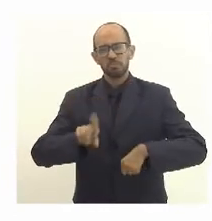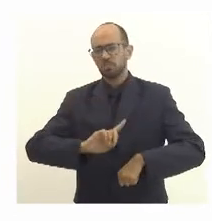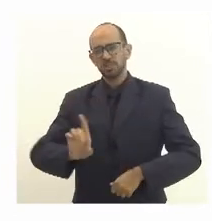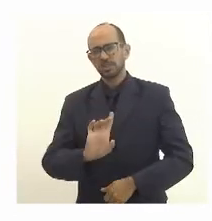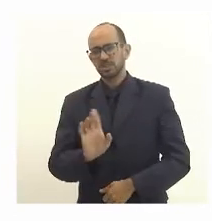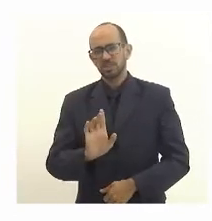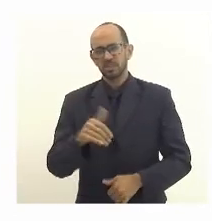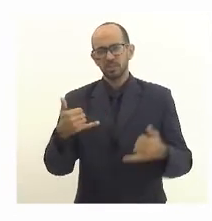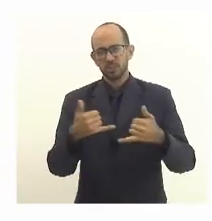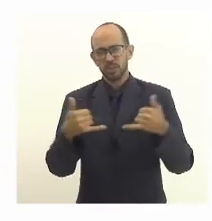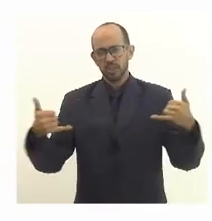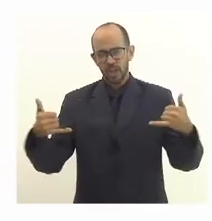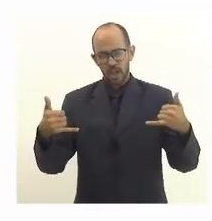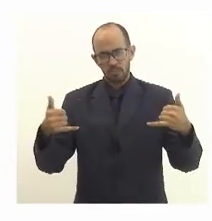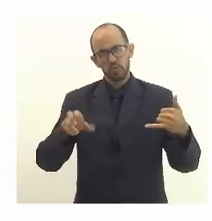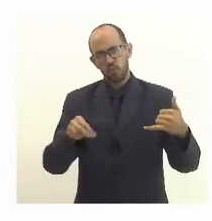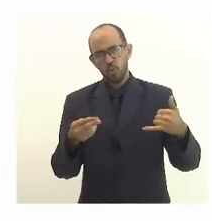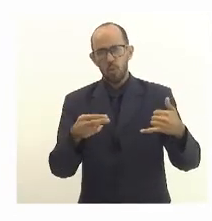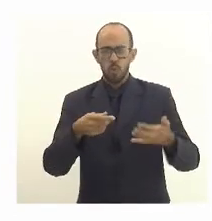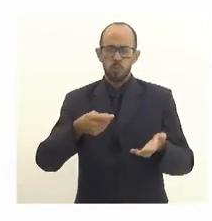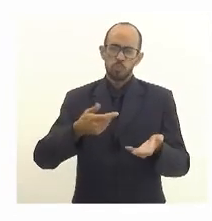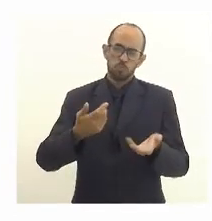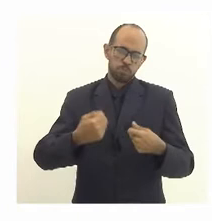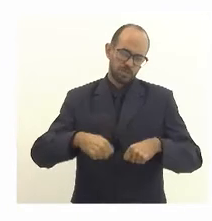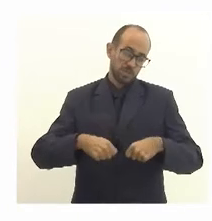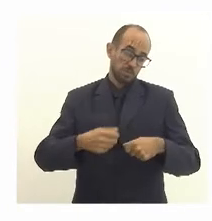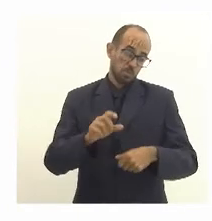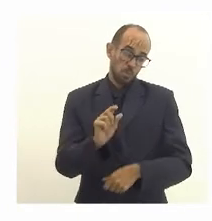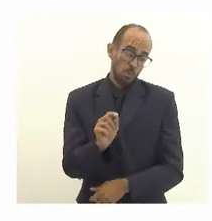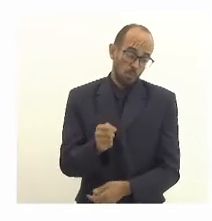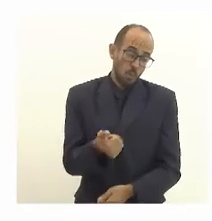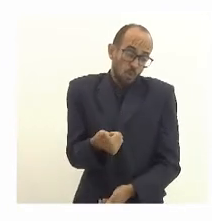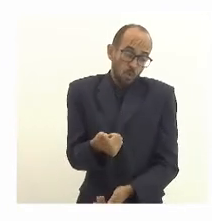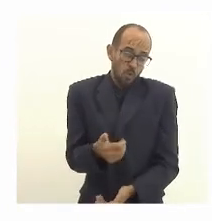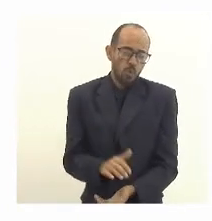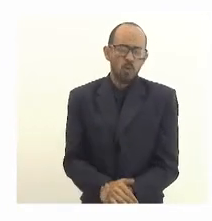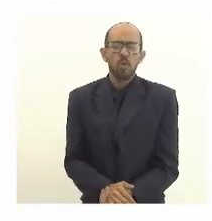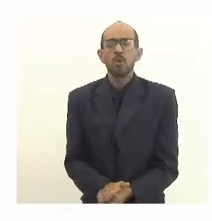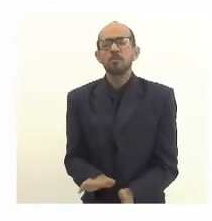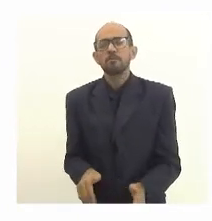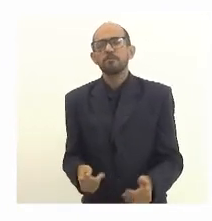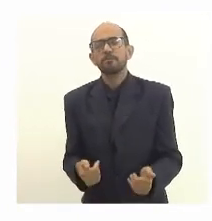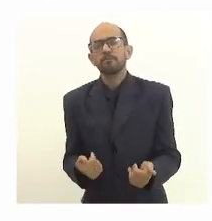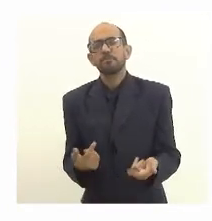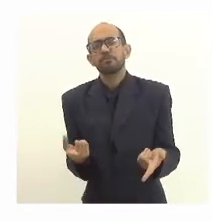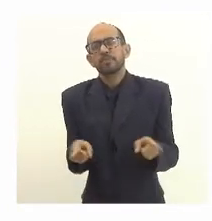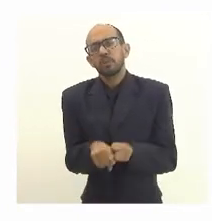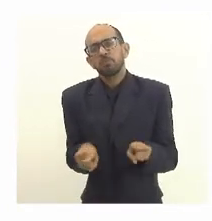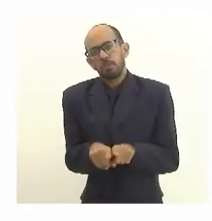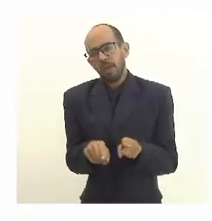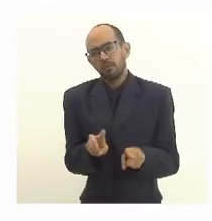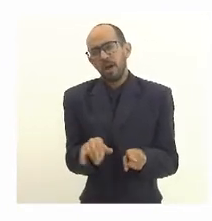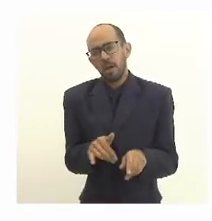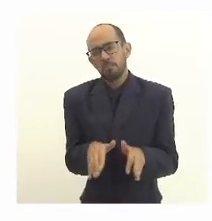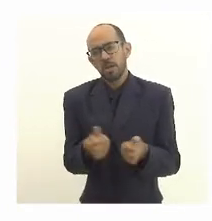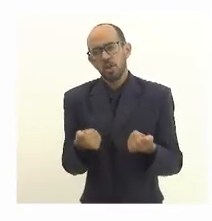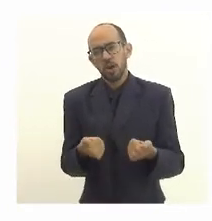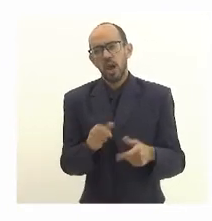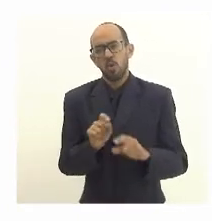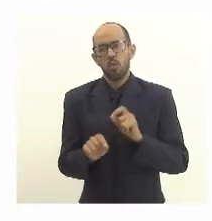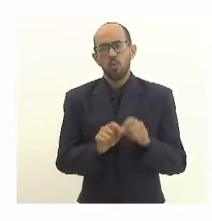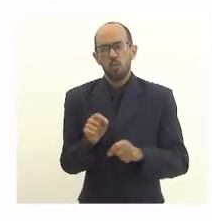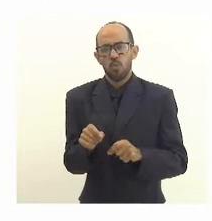implantação do 5G, em teoria, vai exigir muito menos cabos. E o que vai contribuir efetivamente para que a